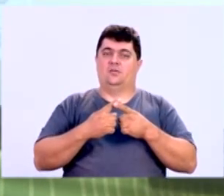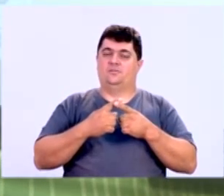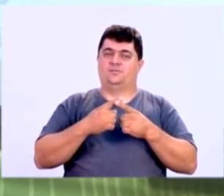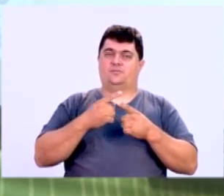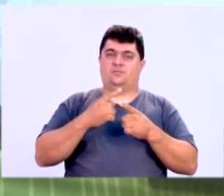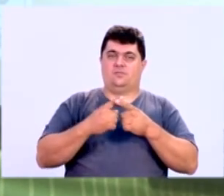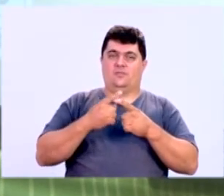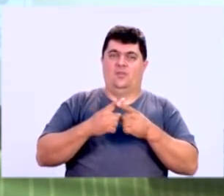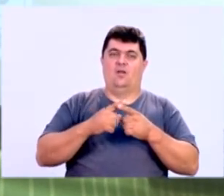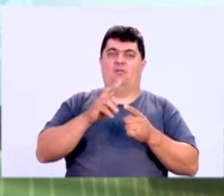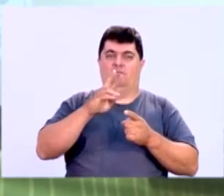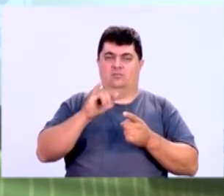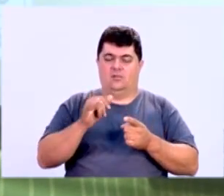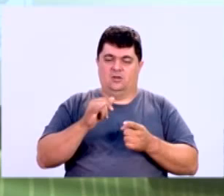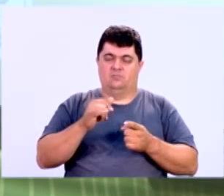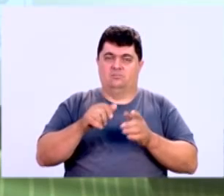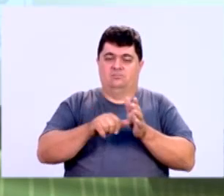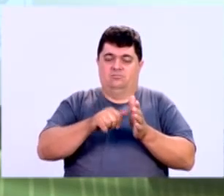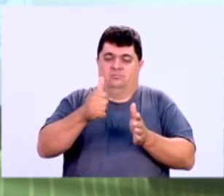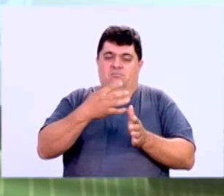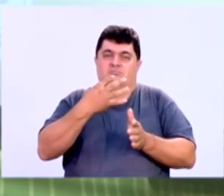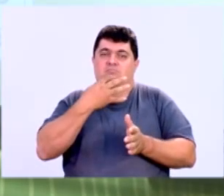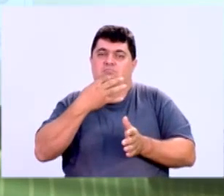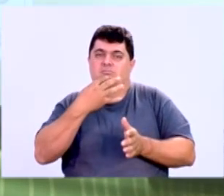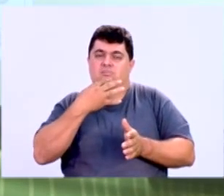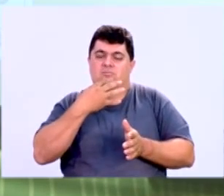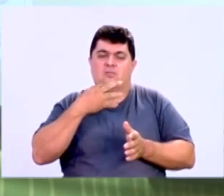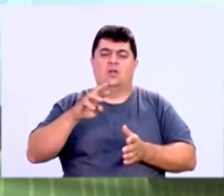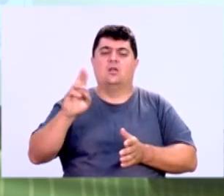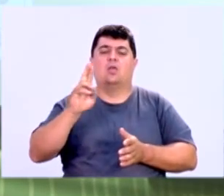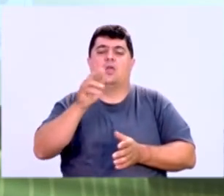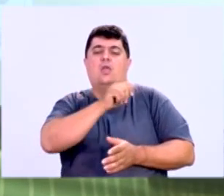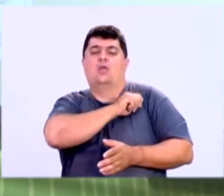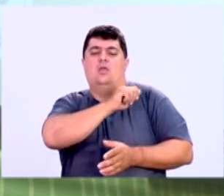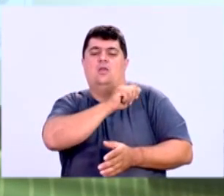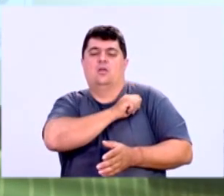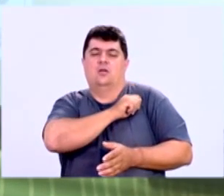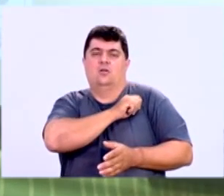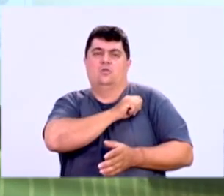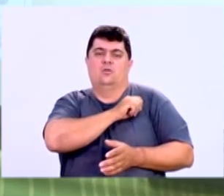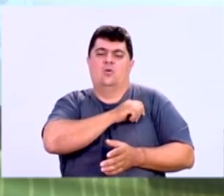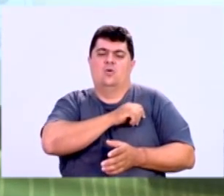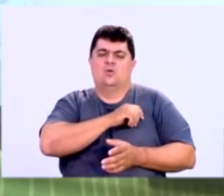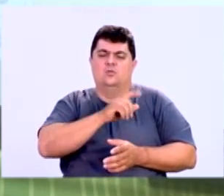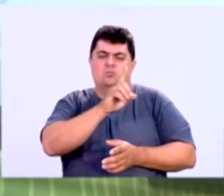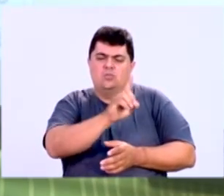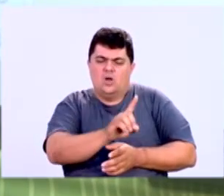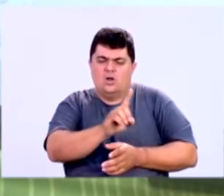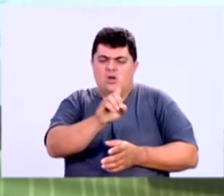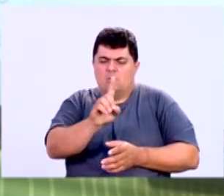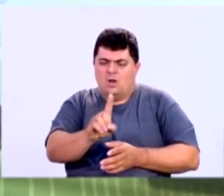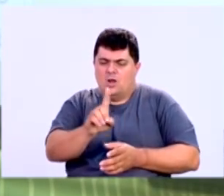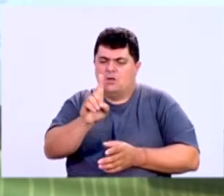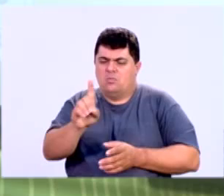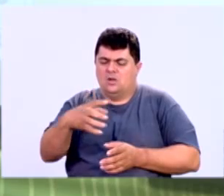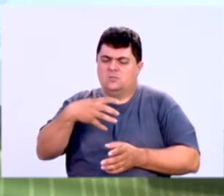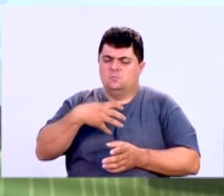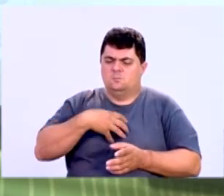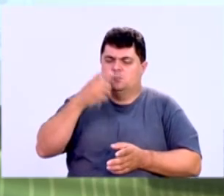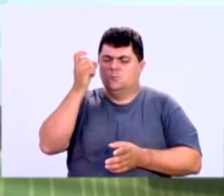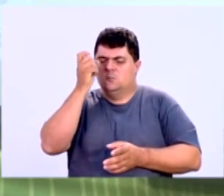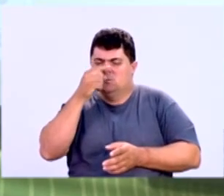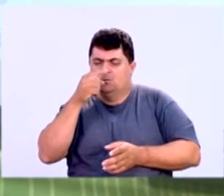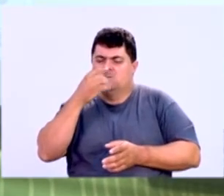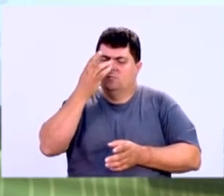gente tem que primeiro conhecer que público é esse, quais são as suas especificidades para poder fazer o